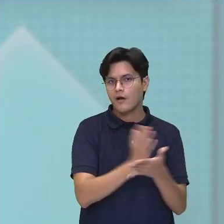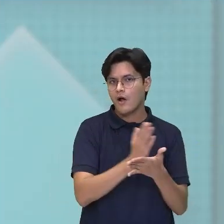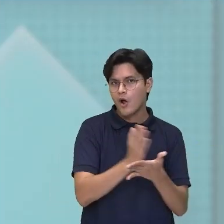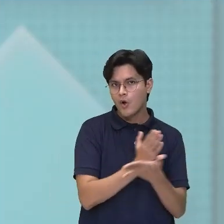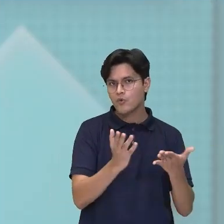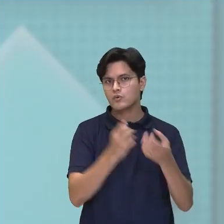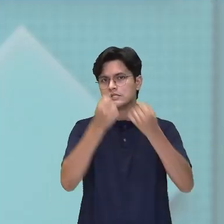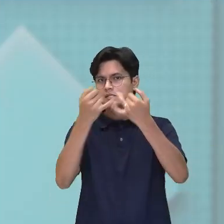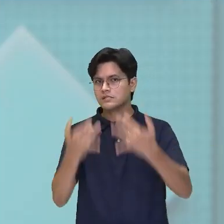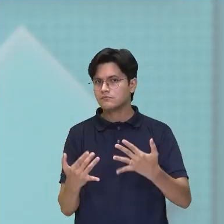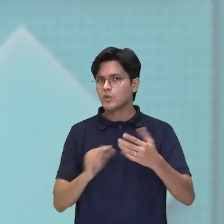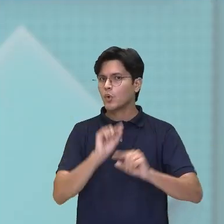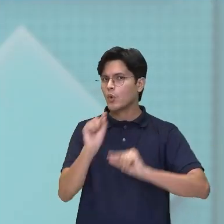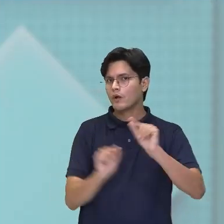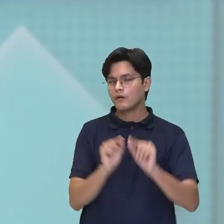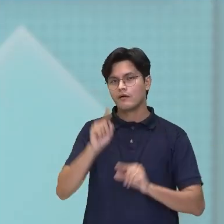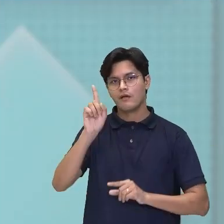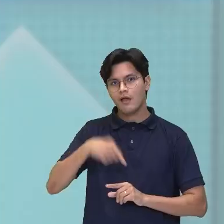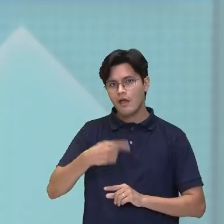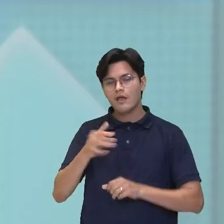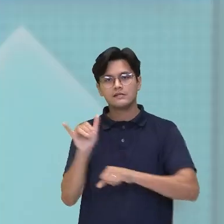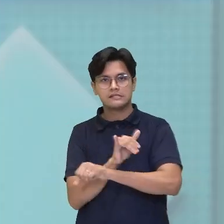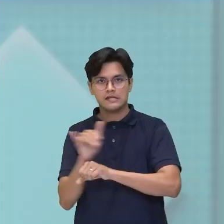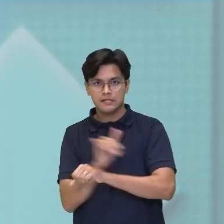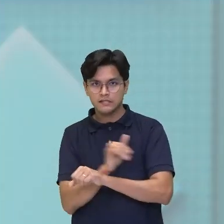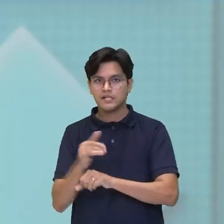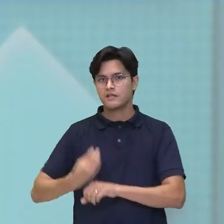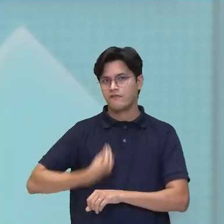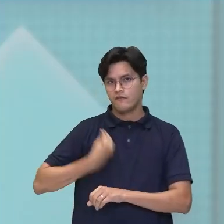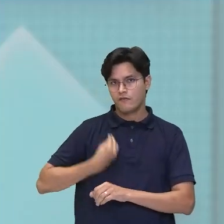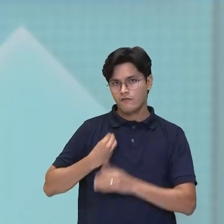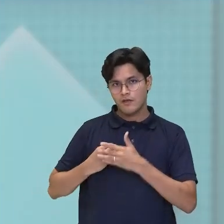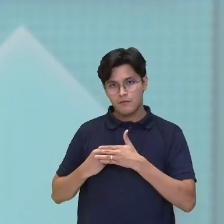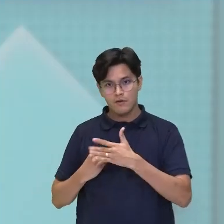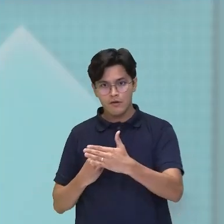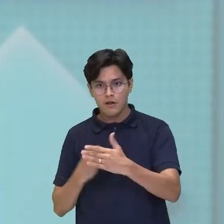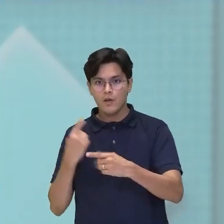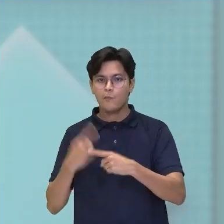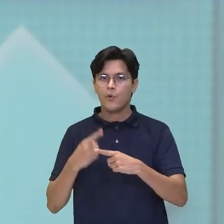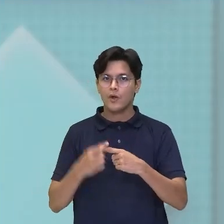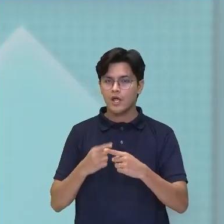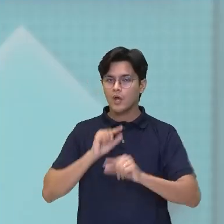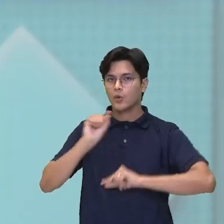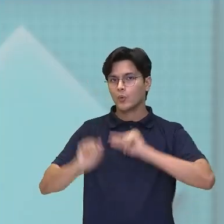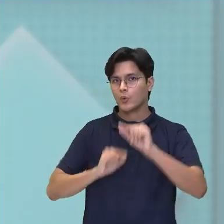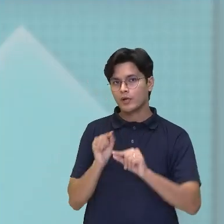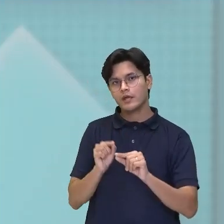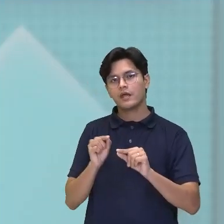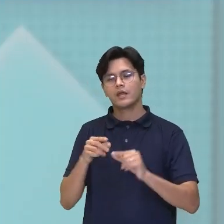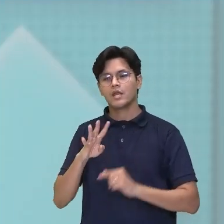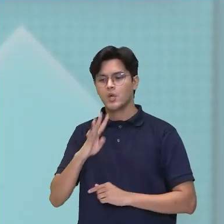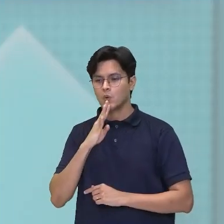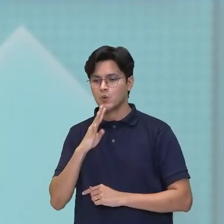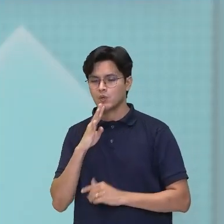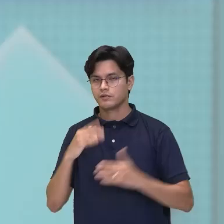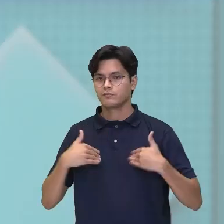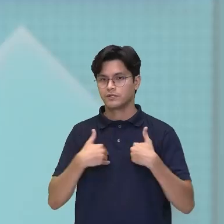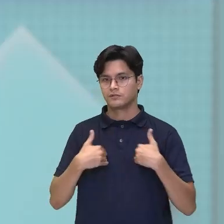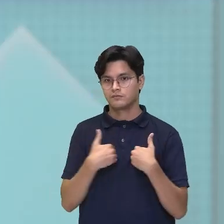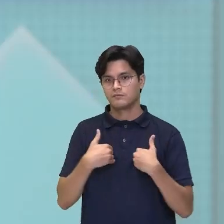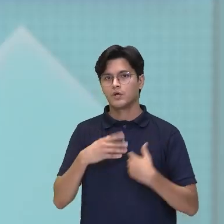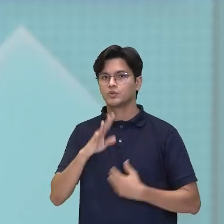ele conhecia os animais, ele conhecia a sua caça, os seus movimentos, é como se fosse um estudo de